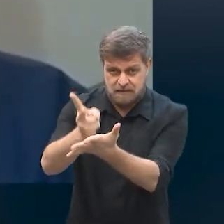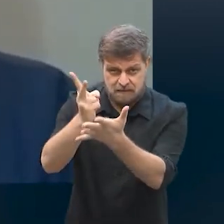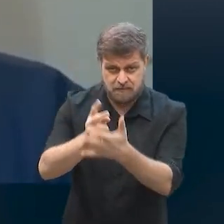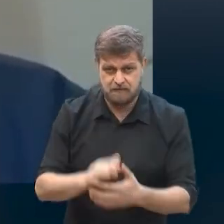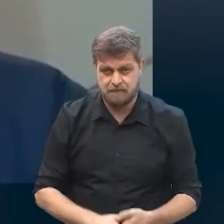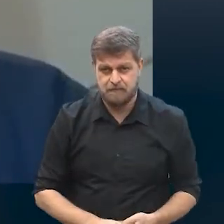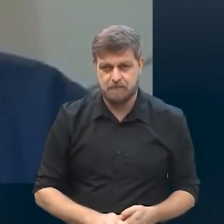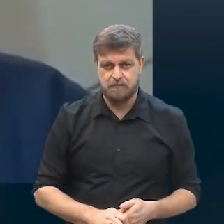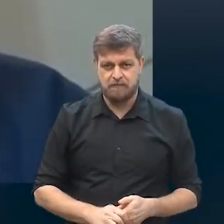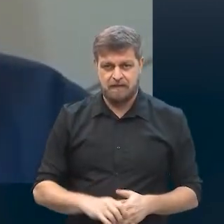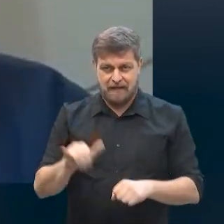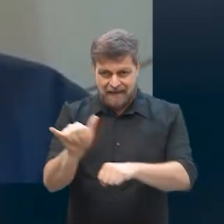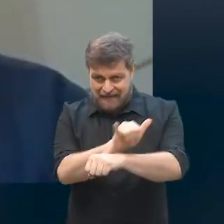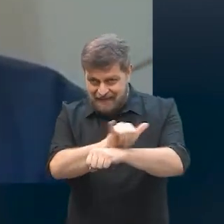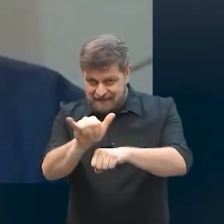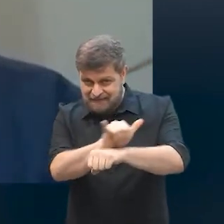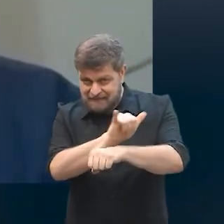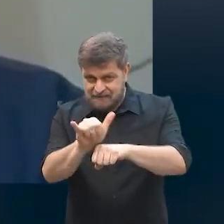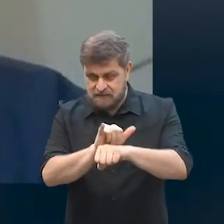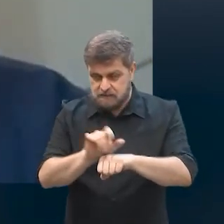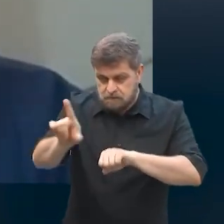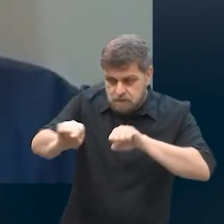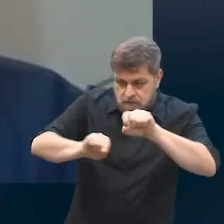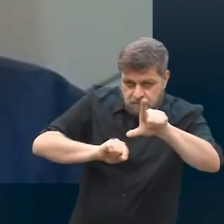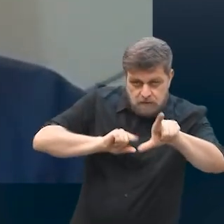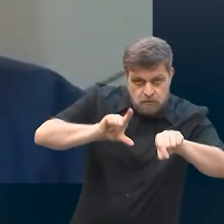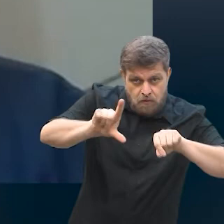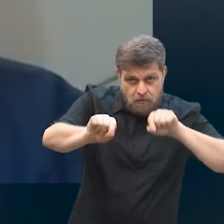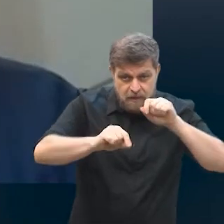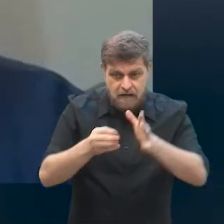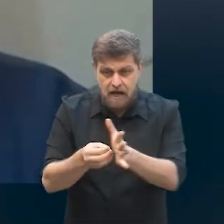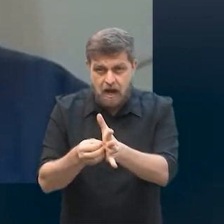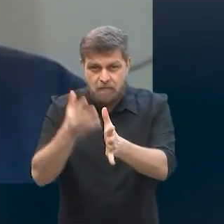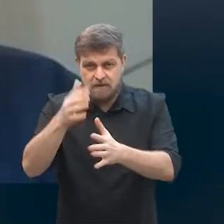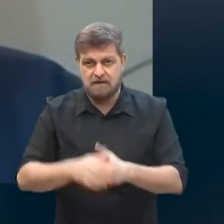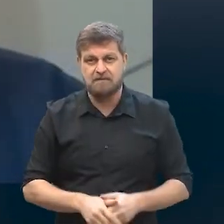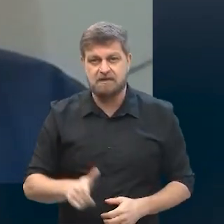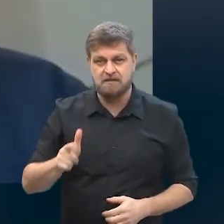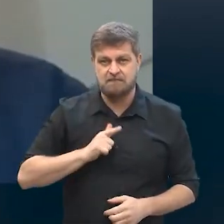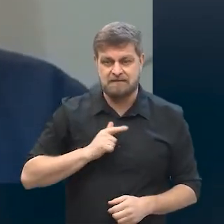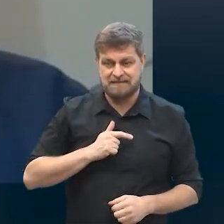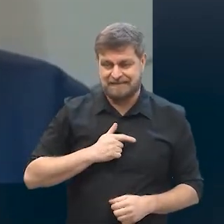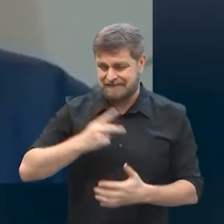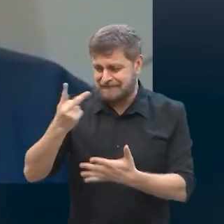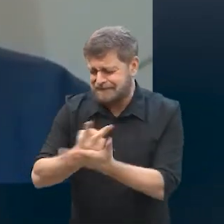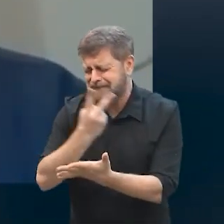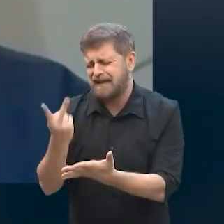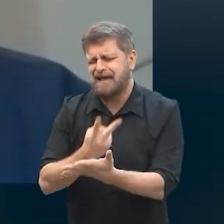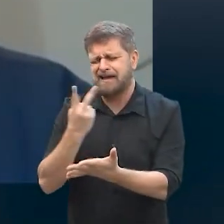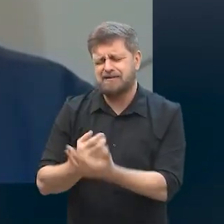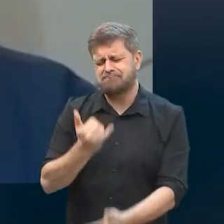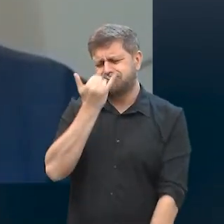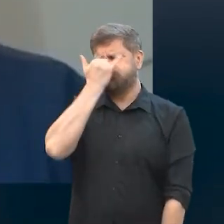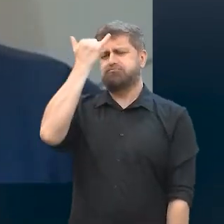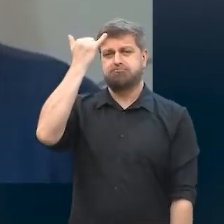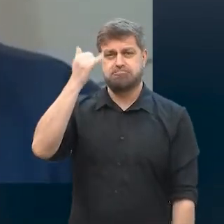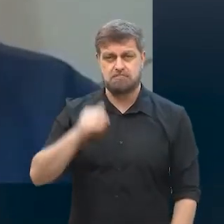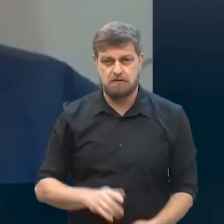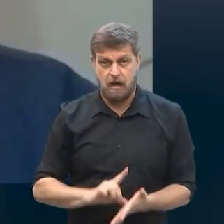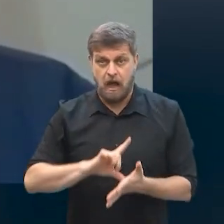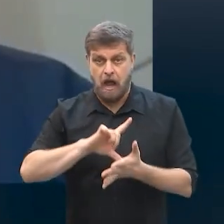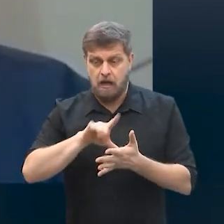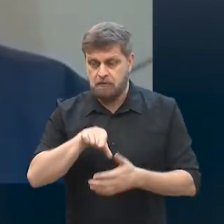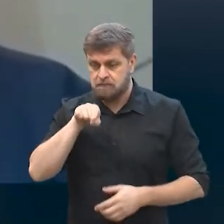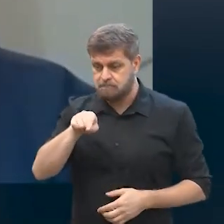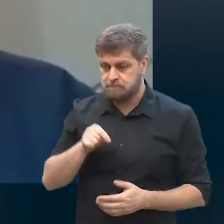E essas rotas que você vai traçando, muitas vezes, inclusive, você pega um caminho errado. E descobrindo